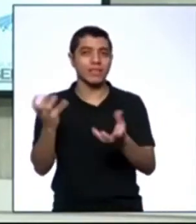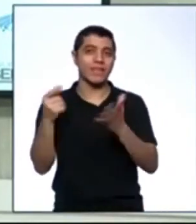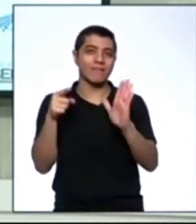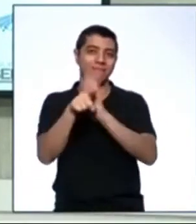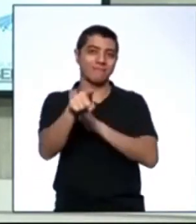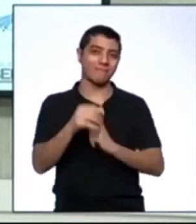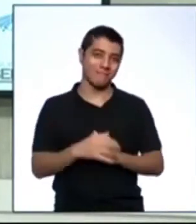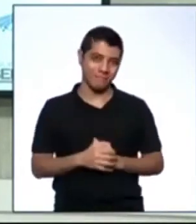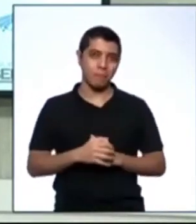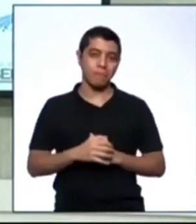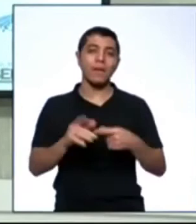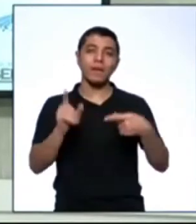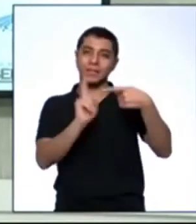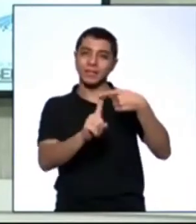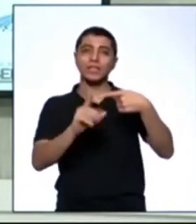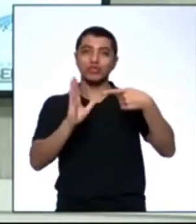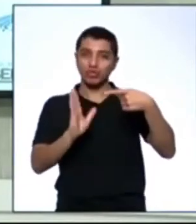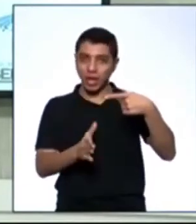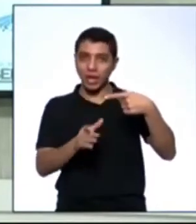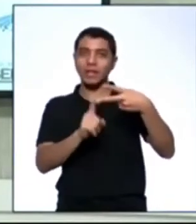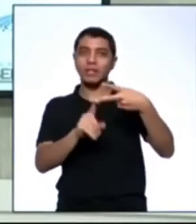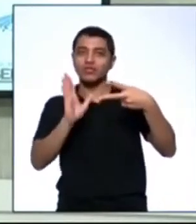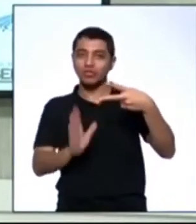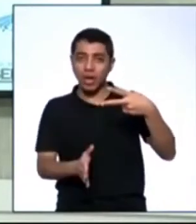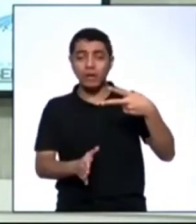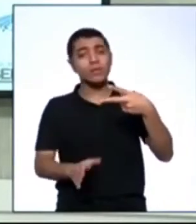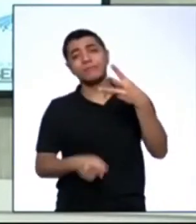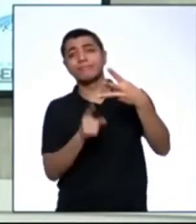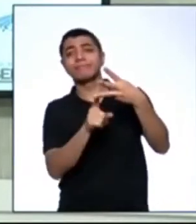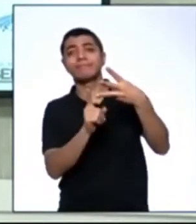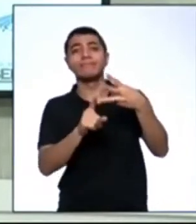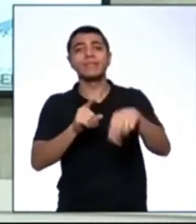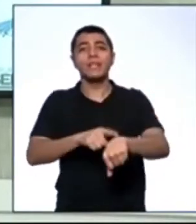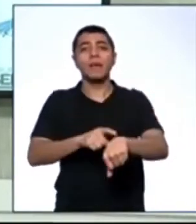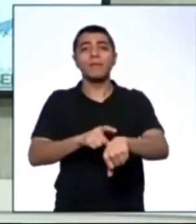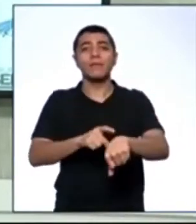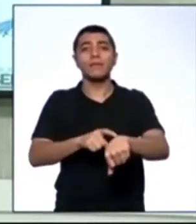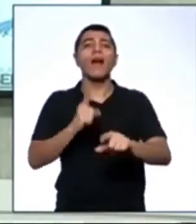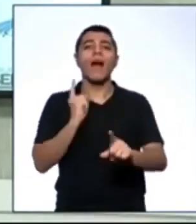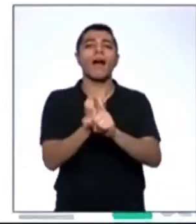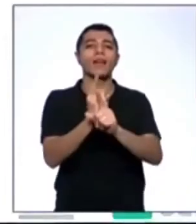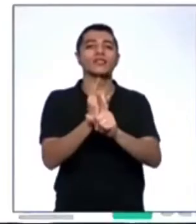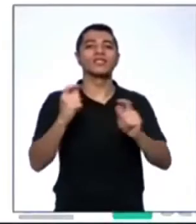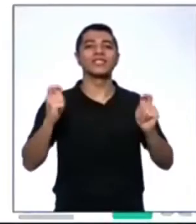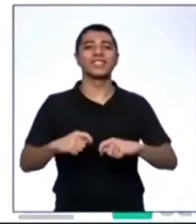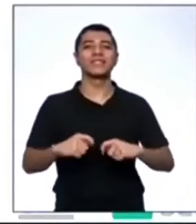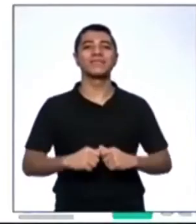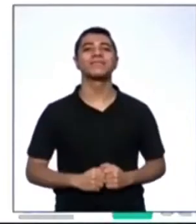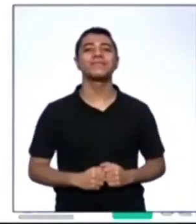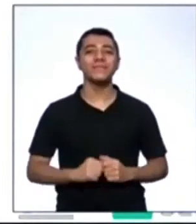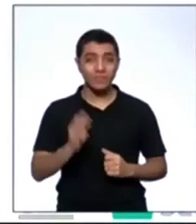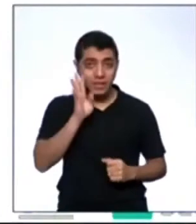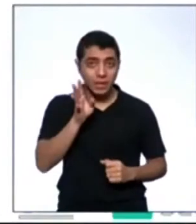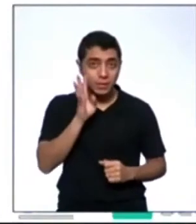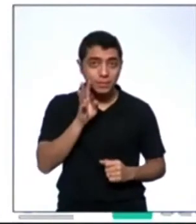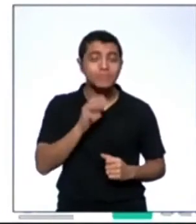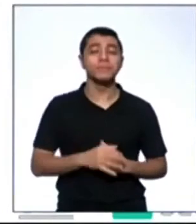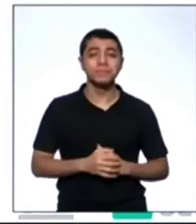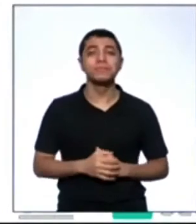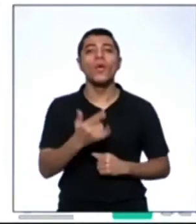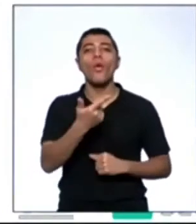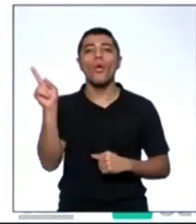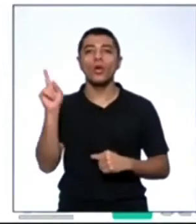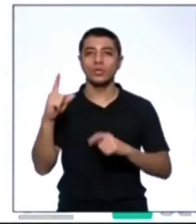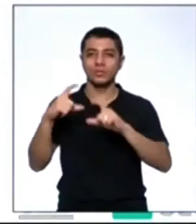2 grandezas, você tem a terceira fazendo manipulação algébrica. Legal? Um outro exercício semelhante é que veio